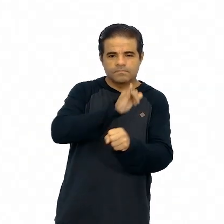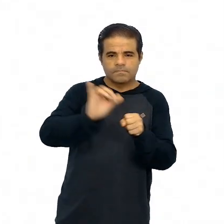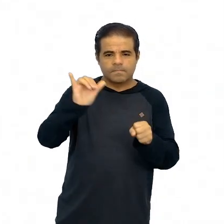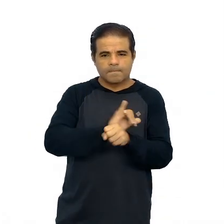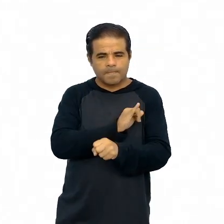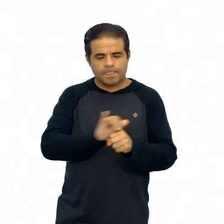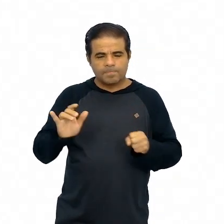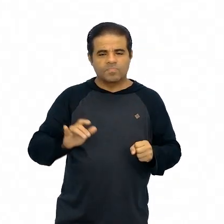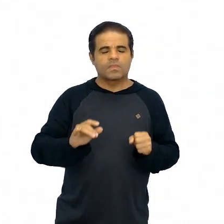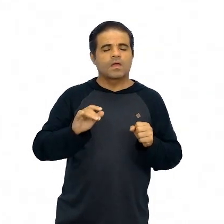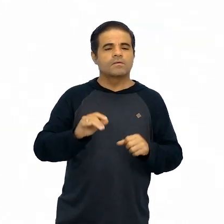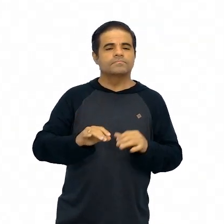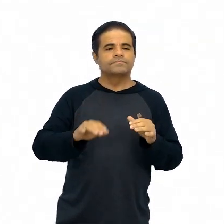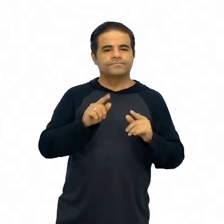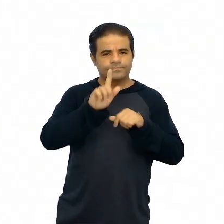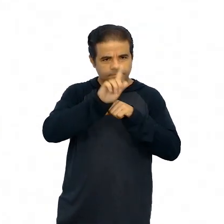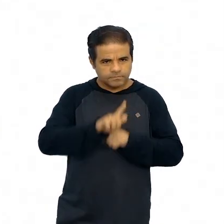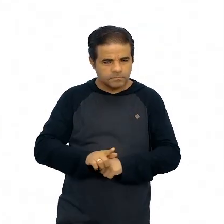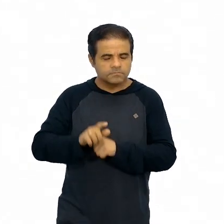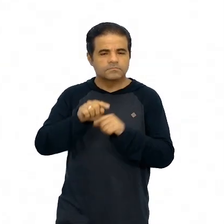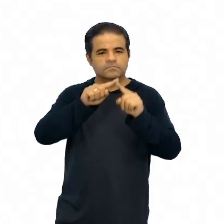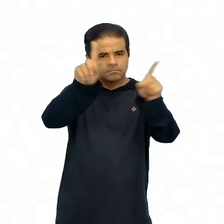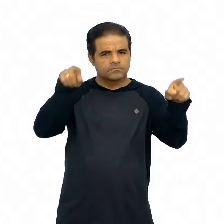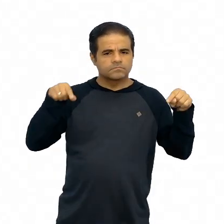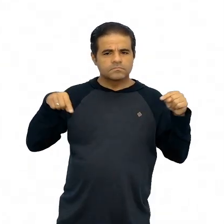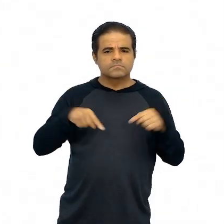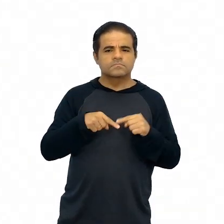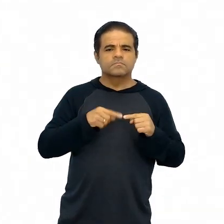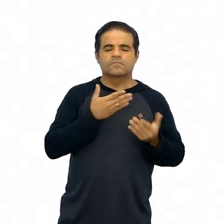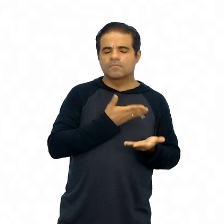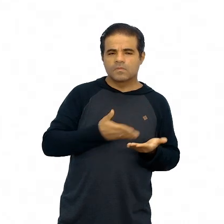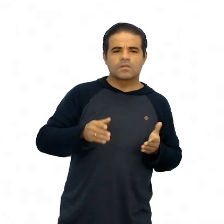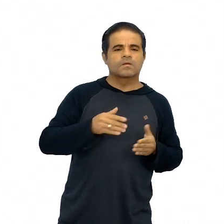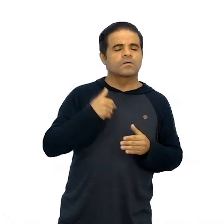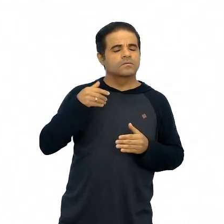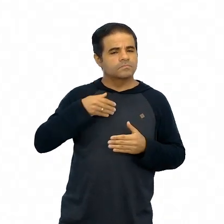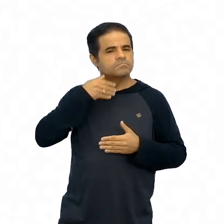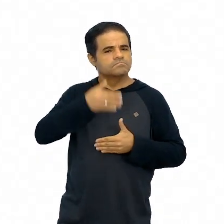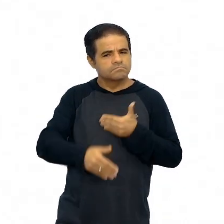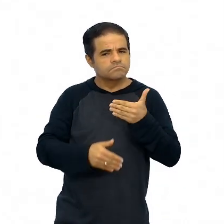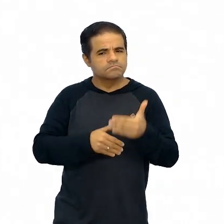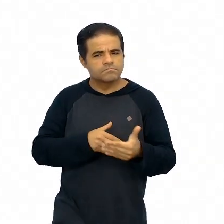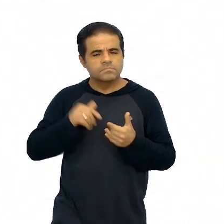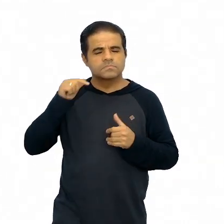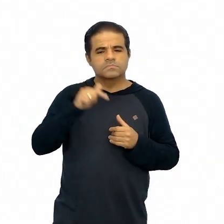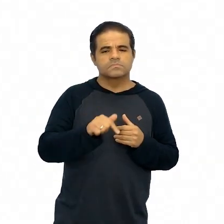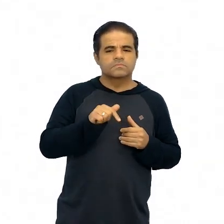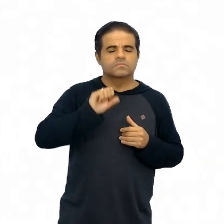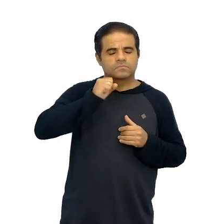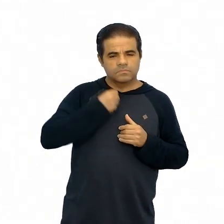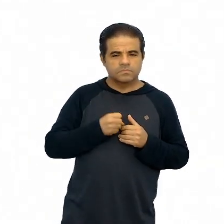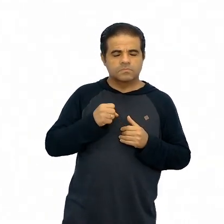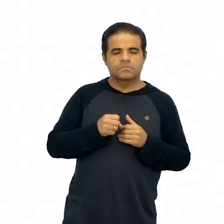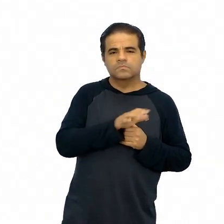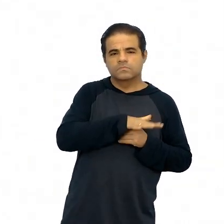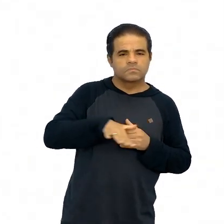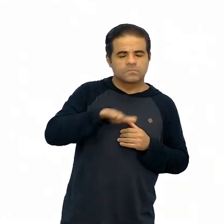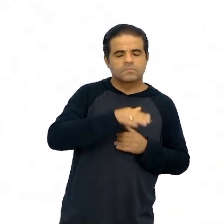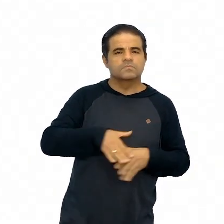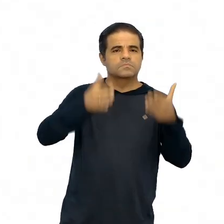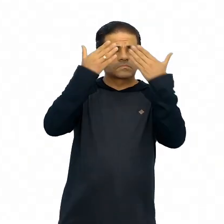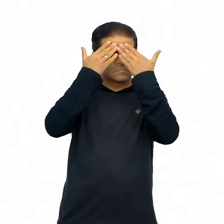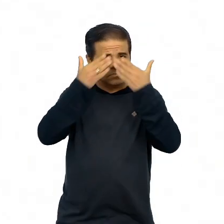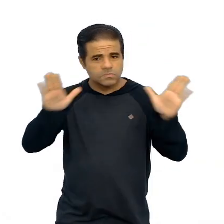a gestão de sala, isso aí a gente vai ver lá na sequência 7 e 8. Então, aí é um